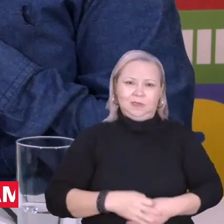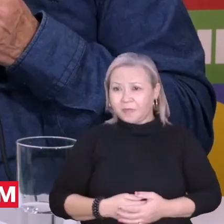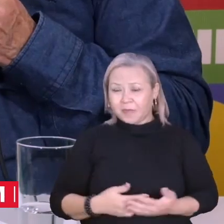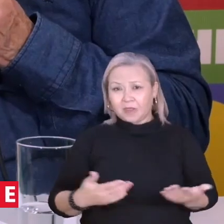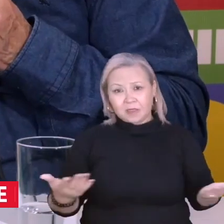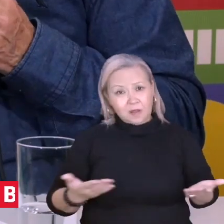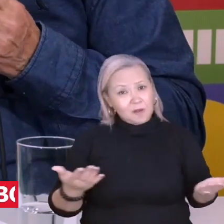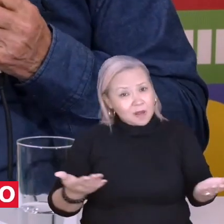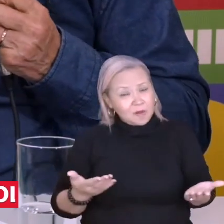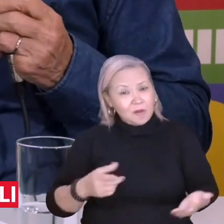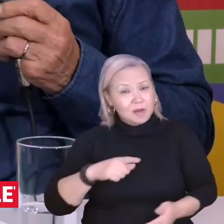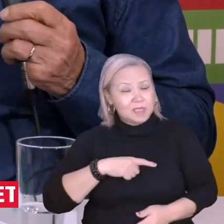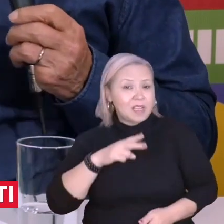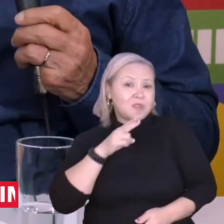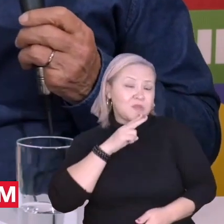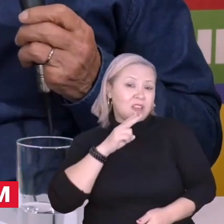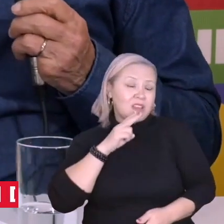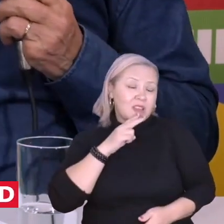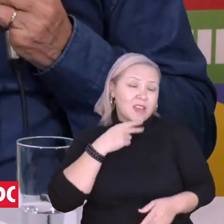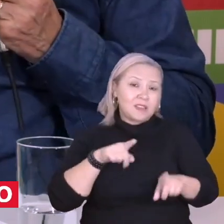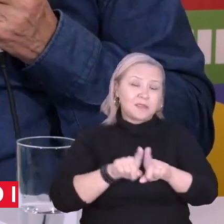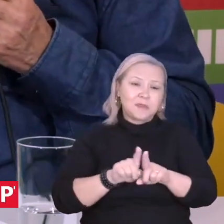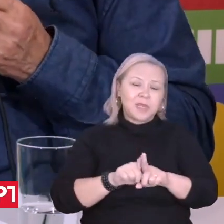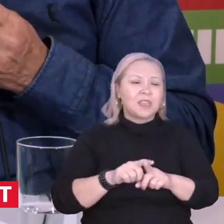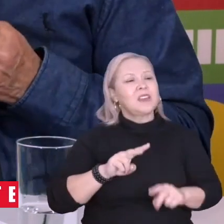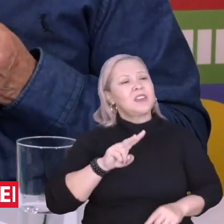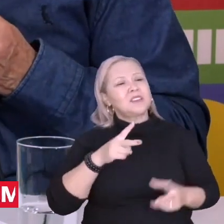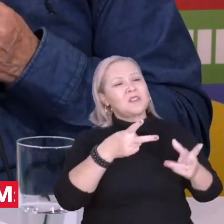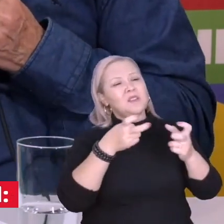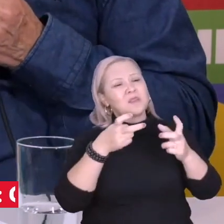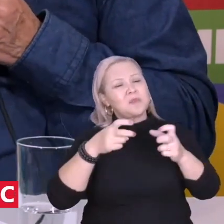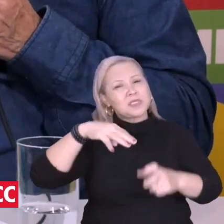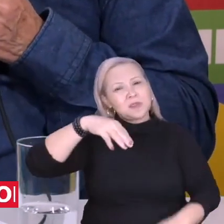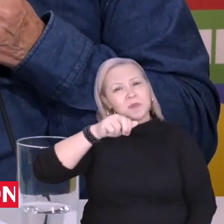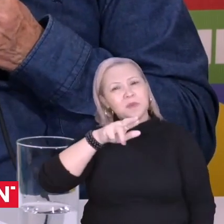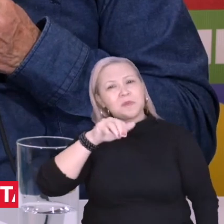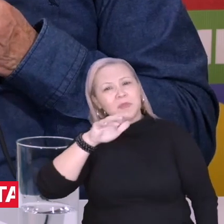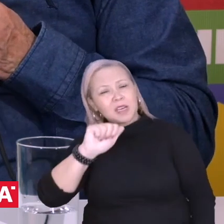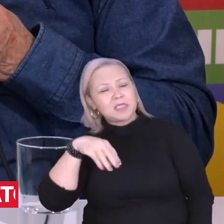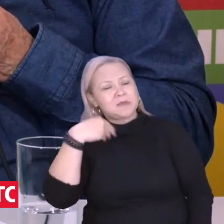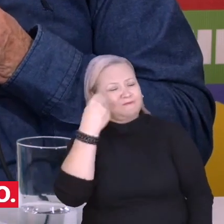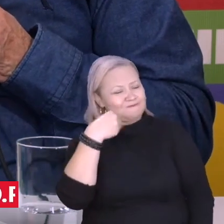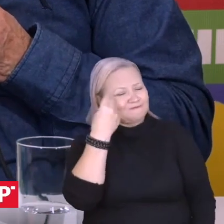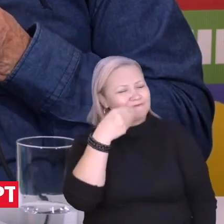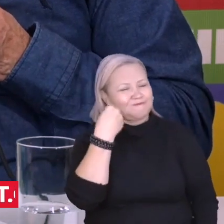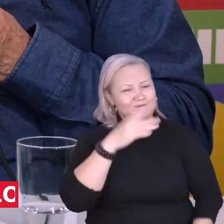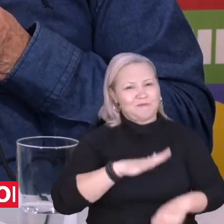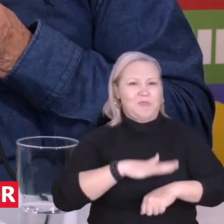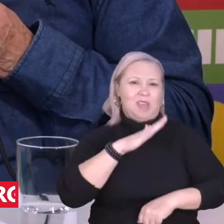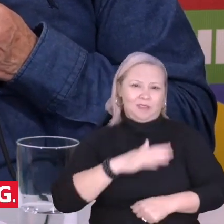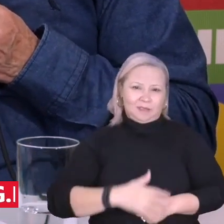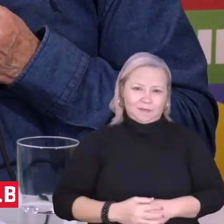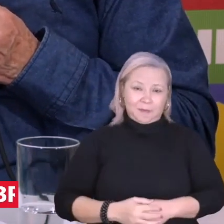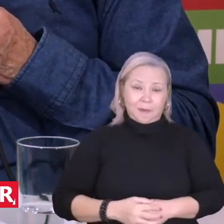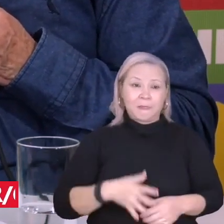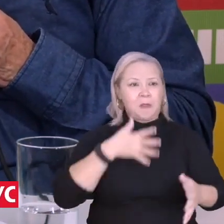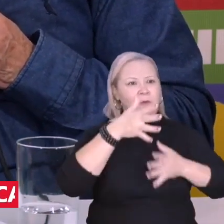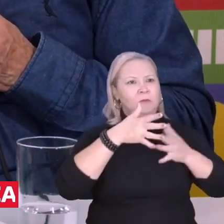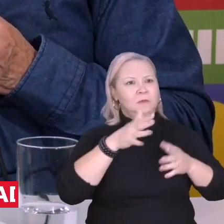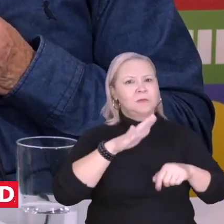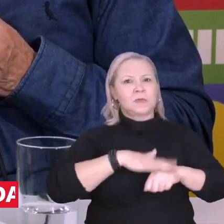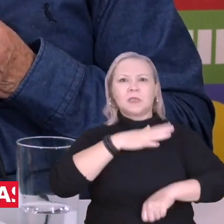que constituem a possibilidade da banalização do mal, homens e mulheres se